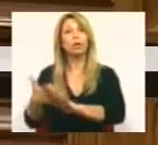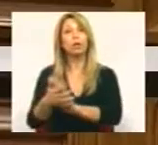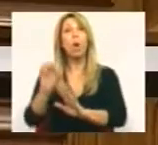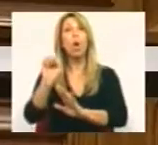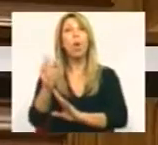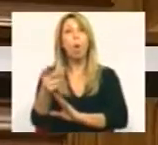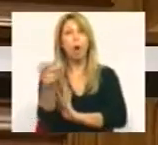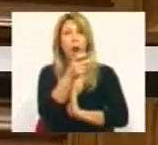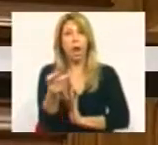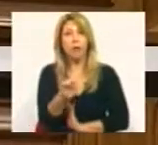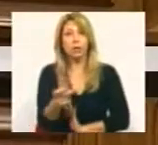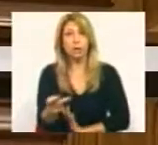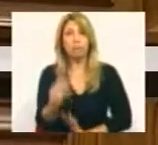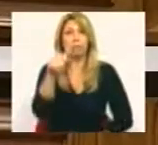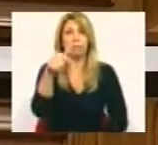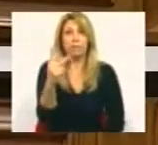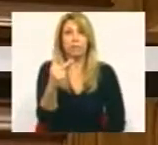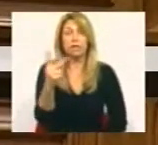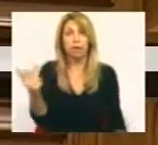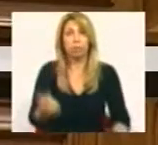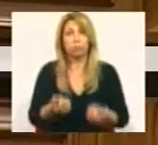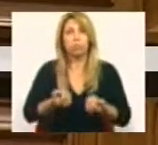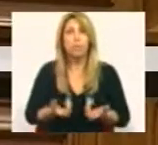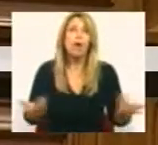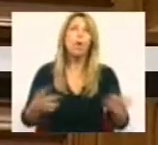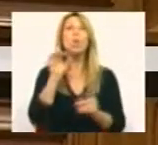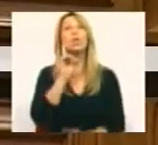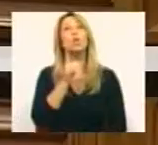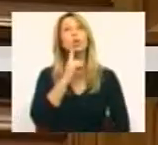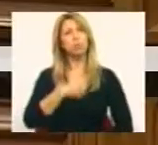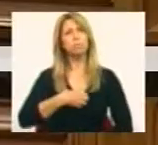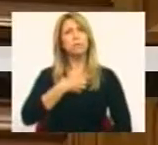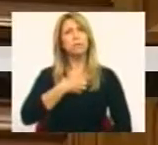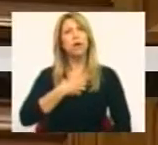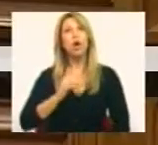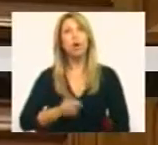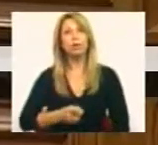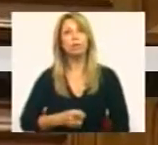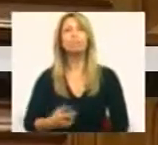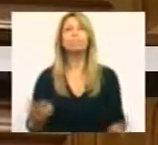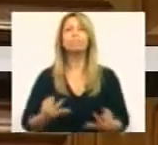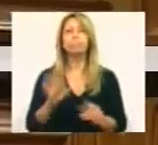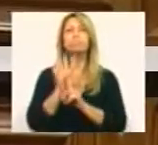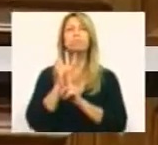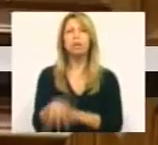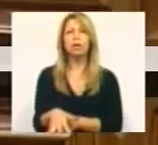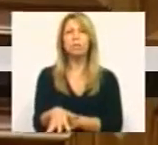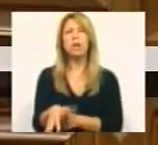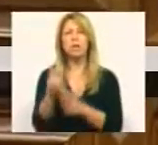na televisão e, portanto, o que os surdos manifestamente sentem é que há uma discriminação